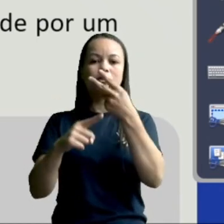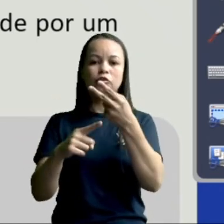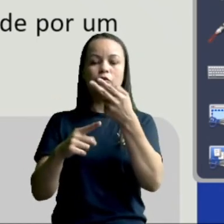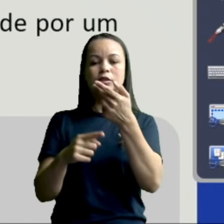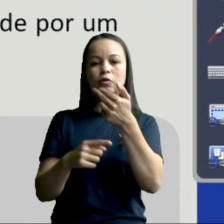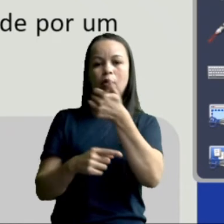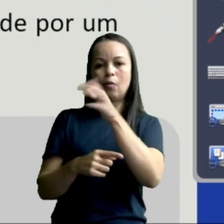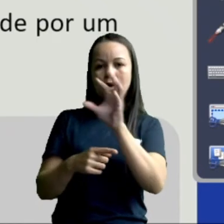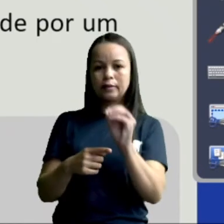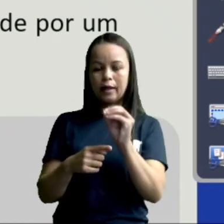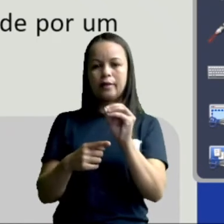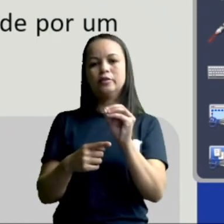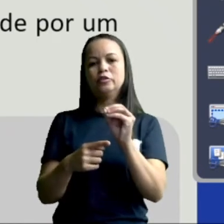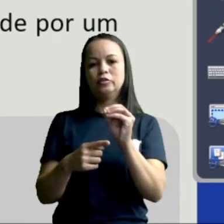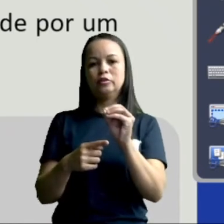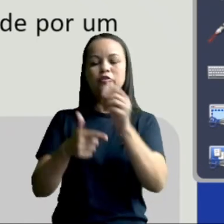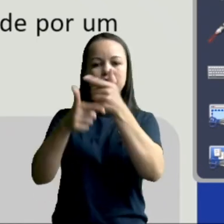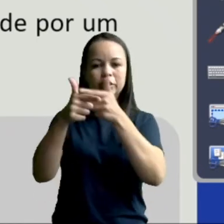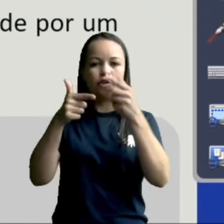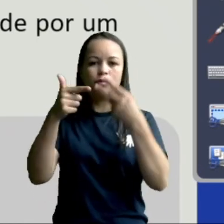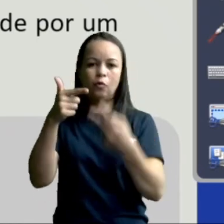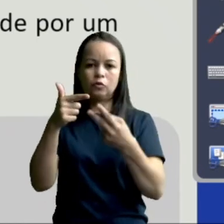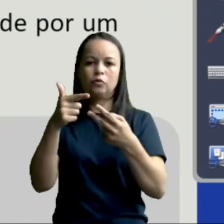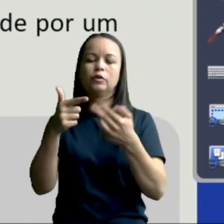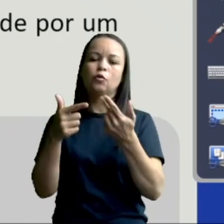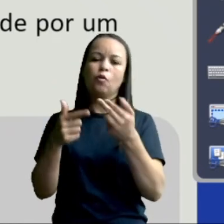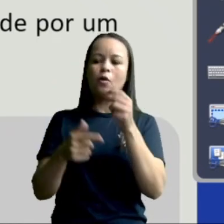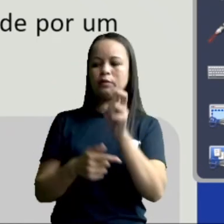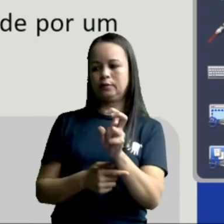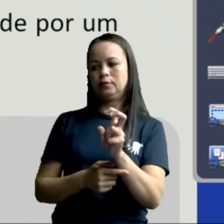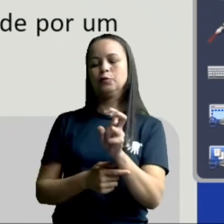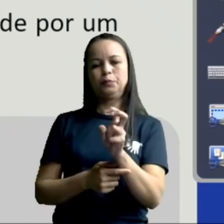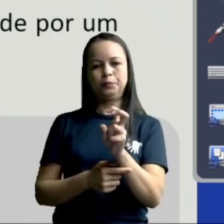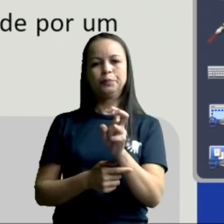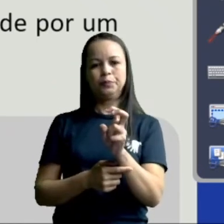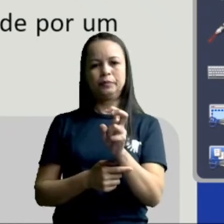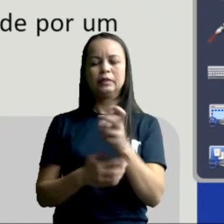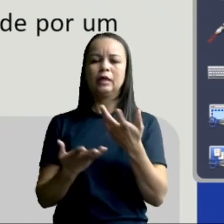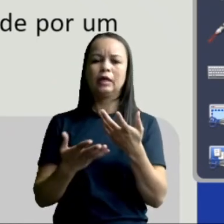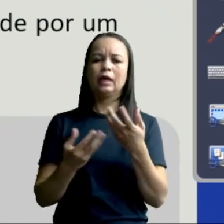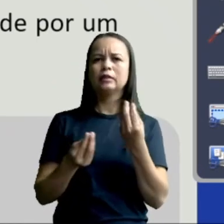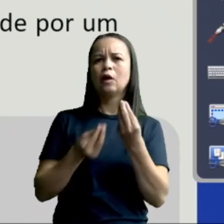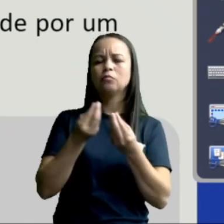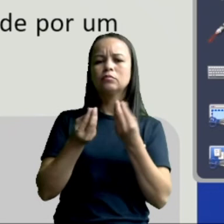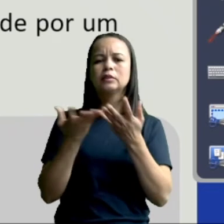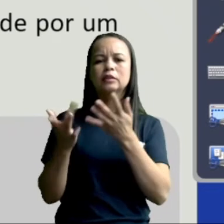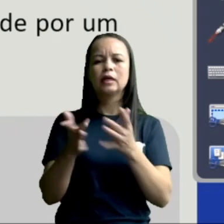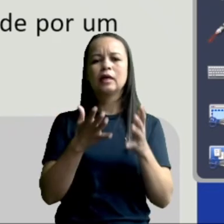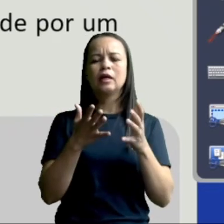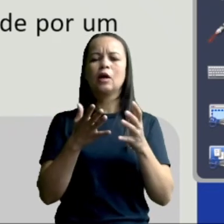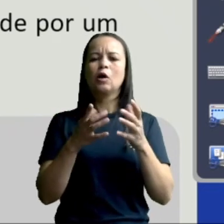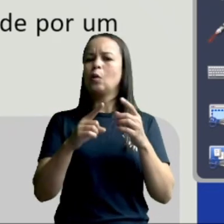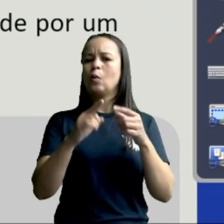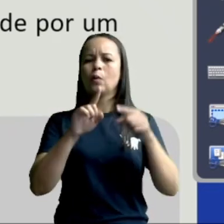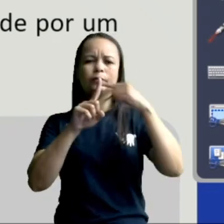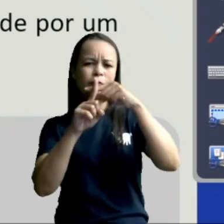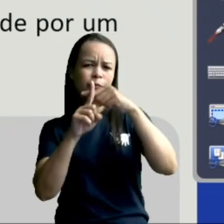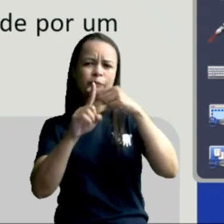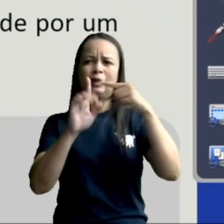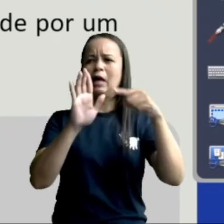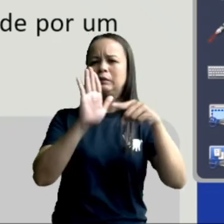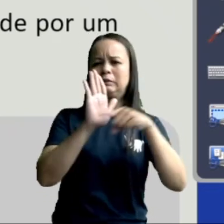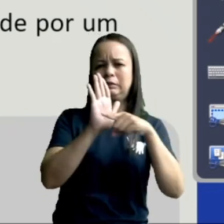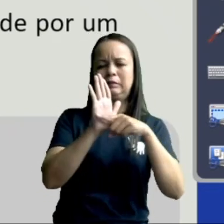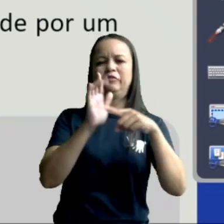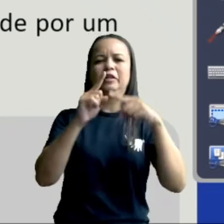igual a 5. Então, alteramos os números, né? Adicionando, subtraindo, multiplicando ou dividindo